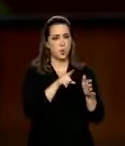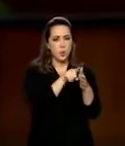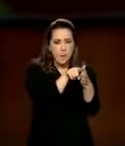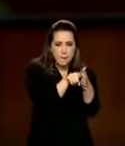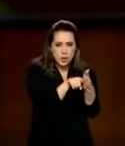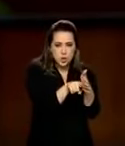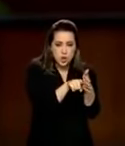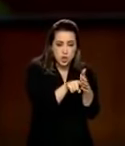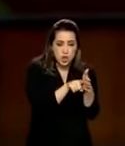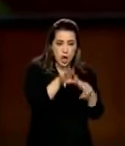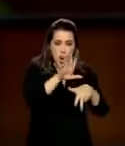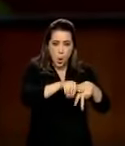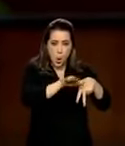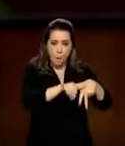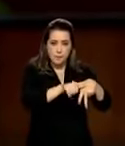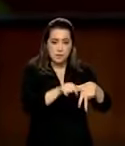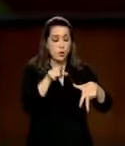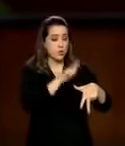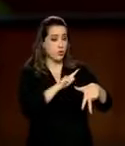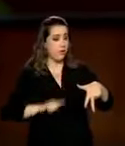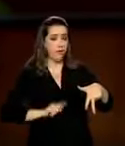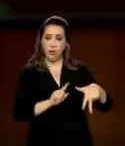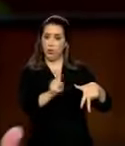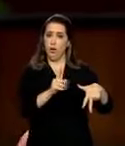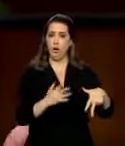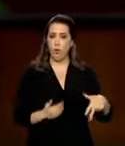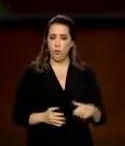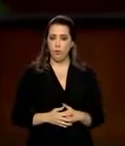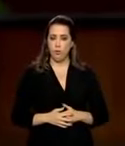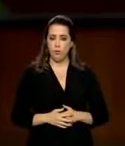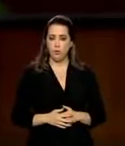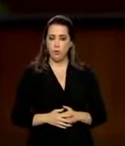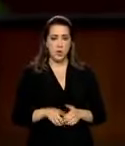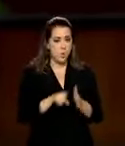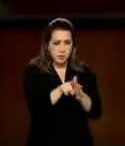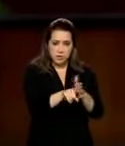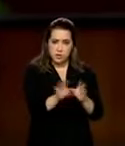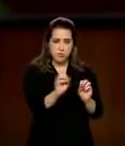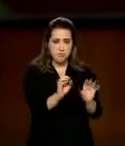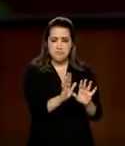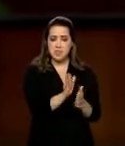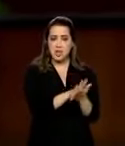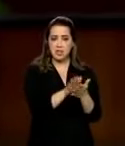deslavada praticada por alguns governadores e prefeitos. Como, por exemplo, nós temos